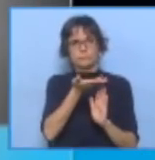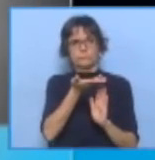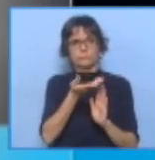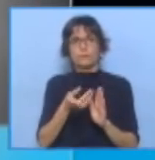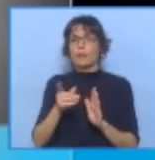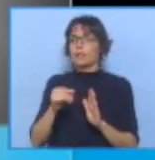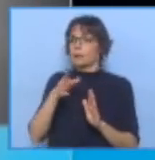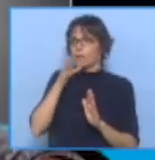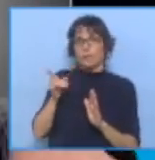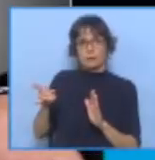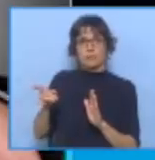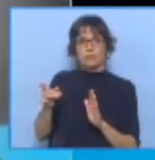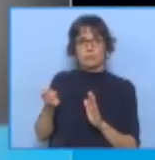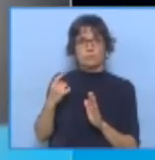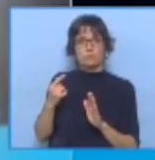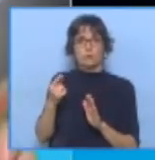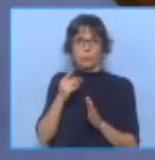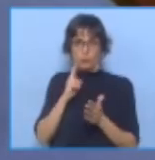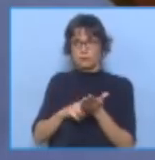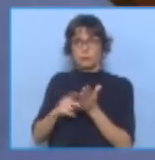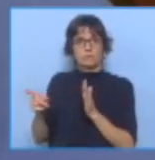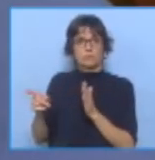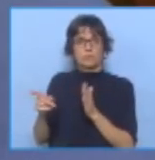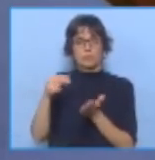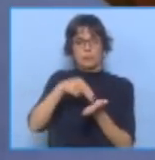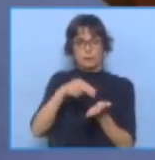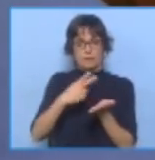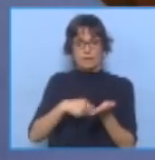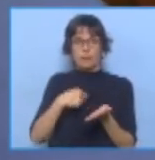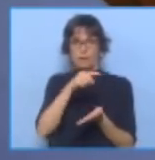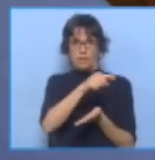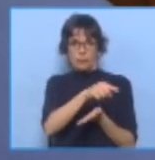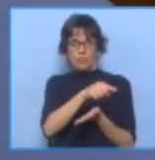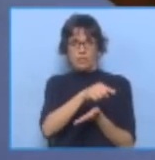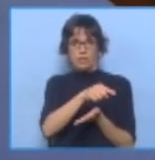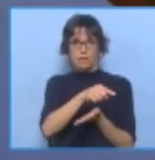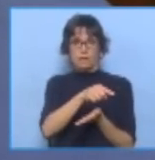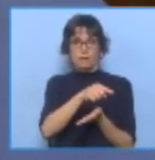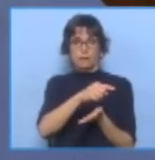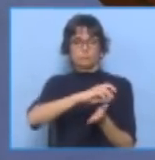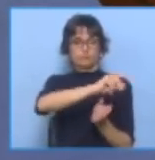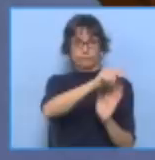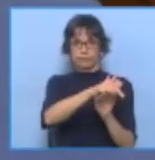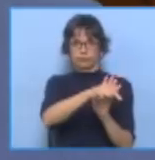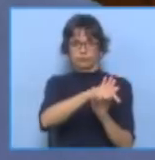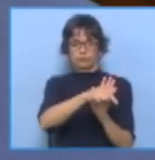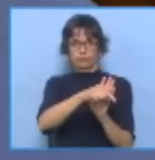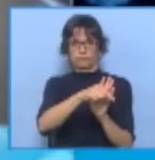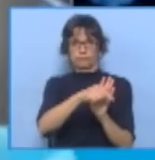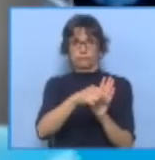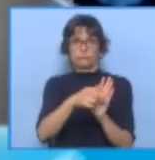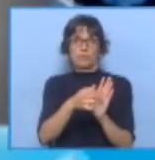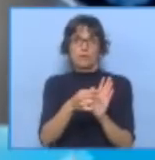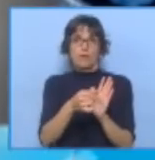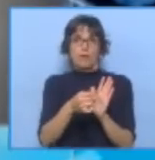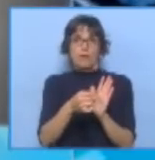que o Frei João falou da presença cristã. A presença cristã nesses lugares, podemos dizer que é